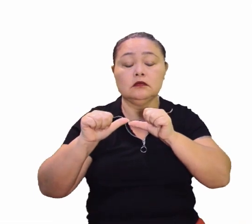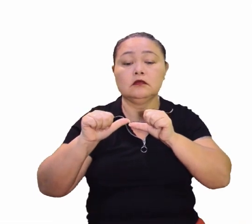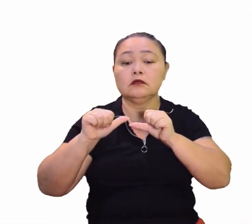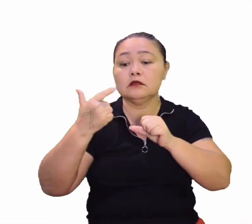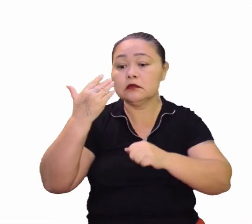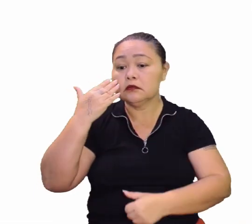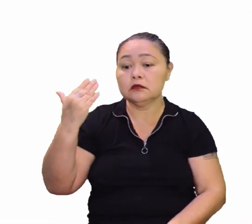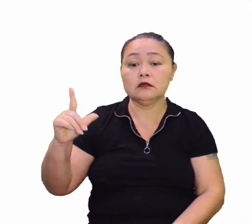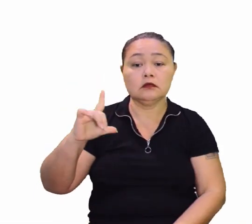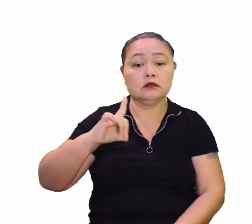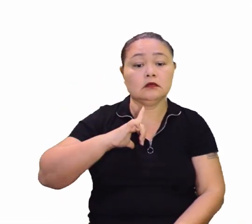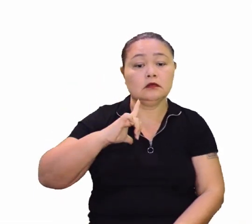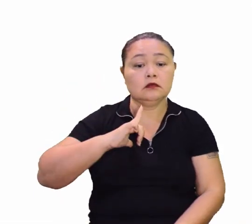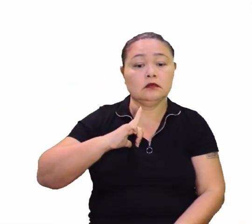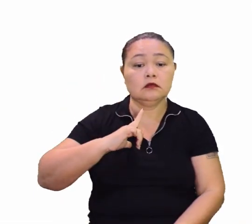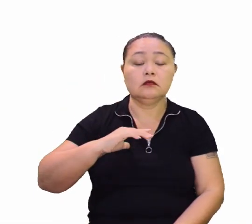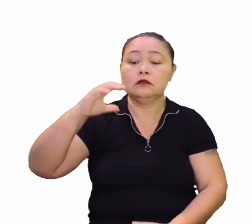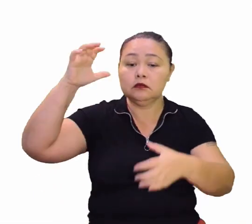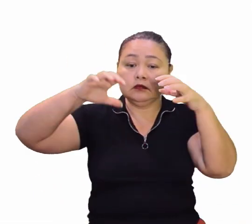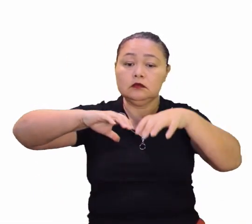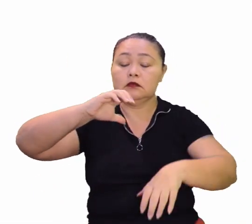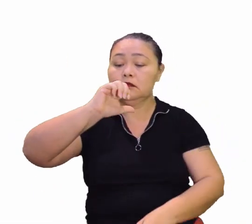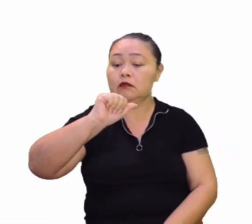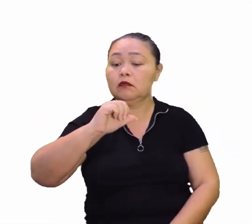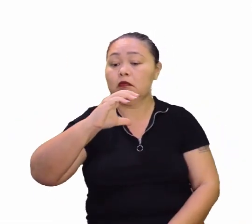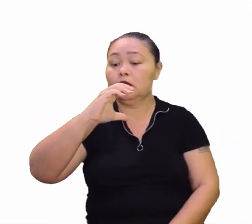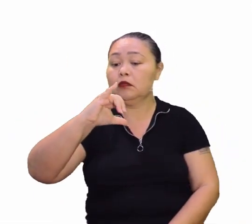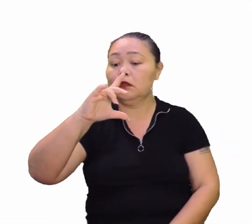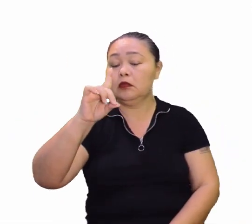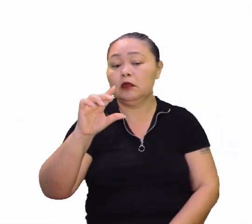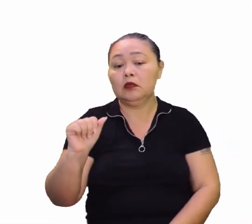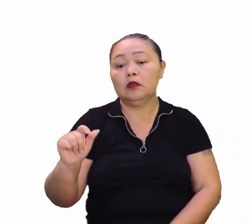aí sim a gente vai ter o que chamamos de chuva ácida.